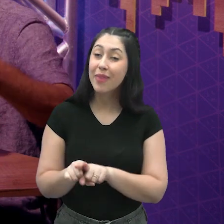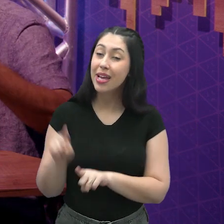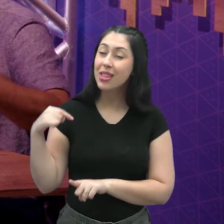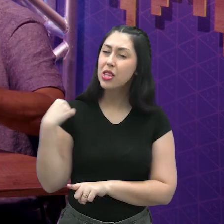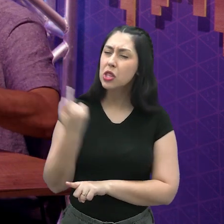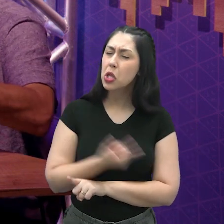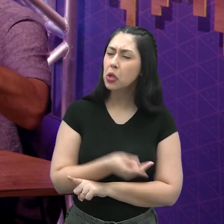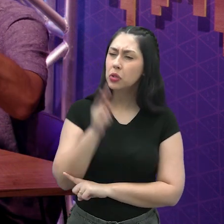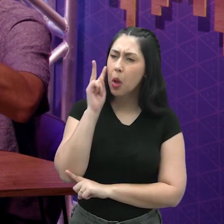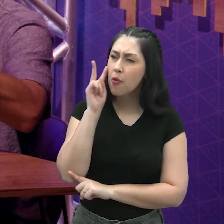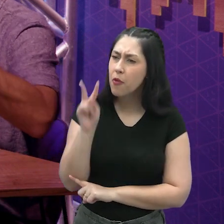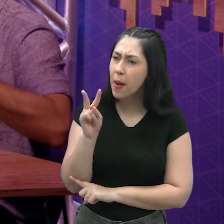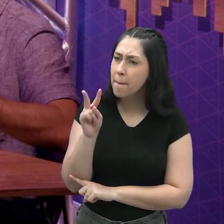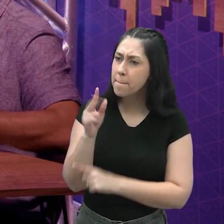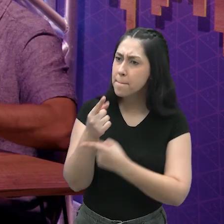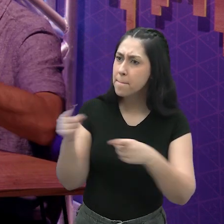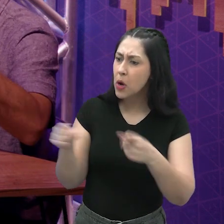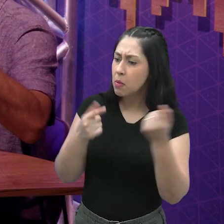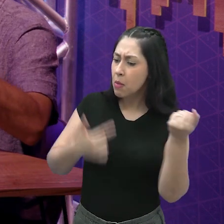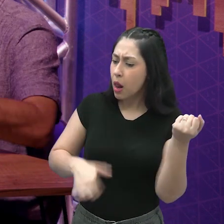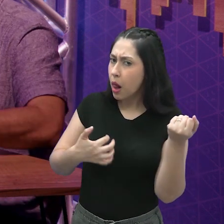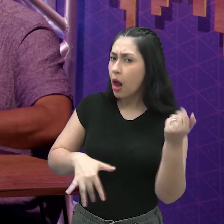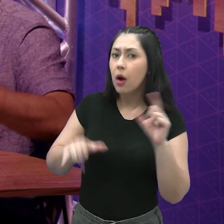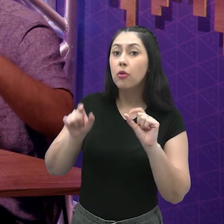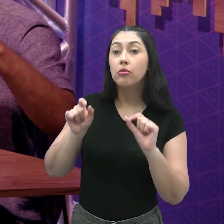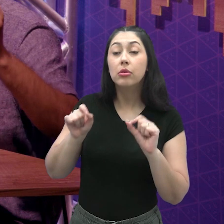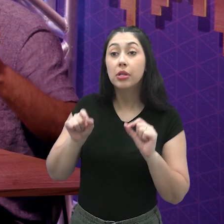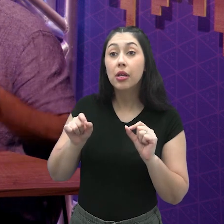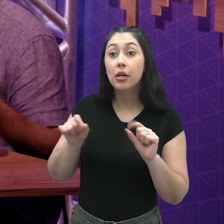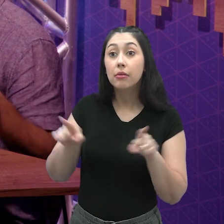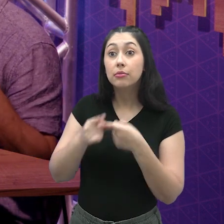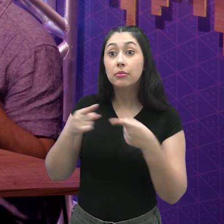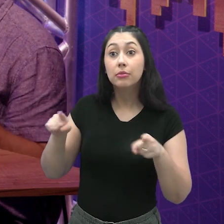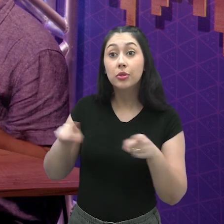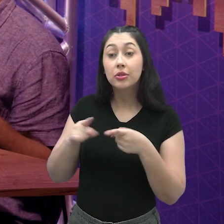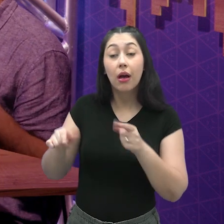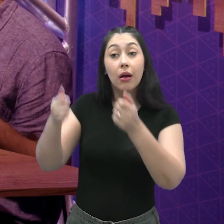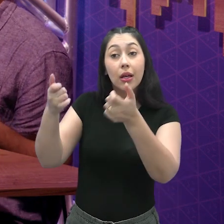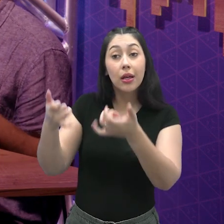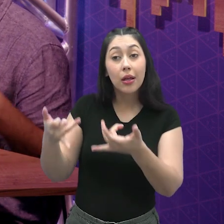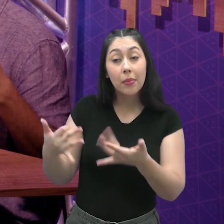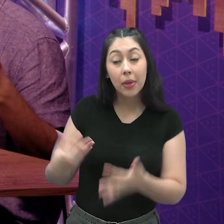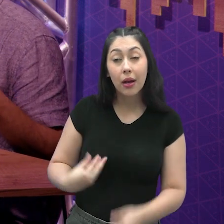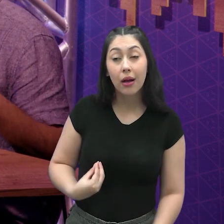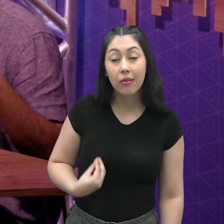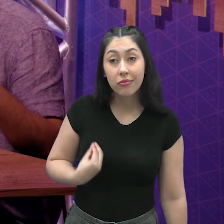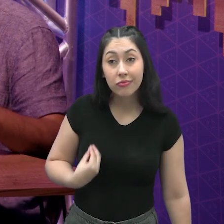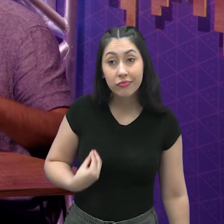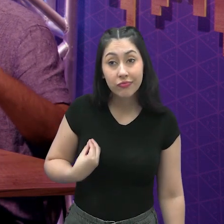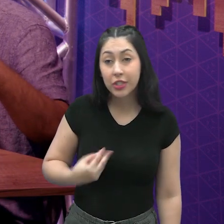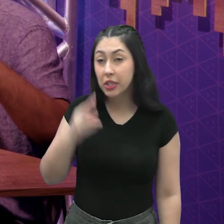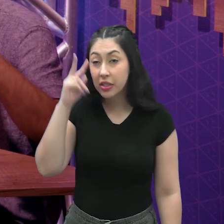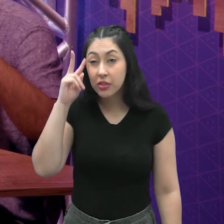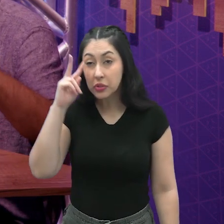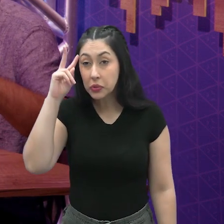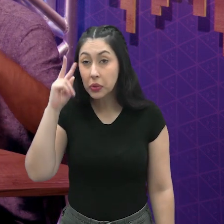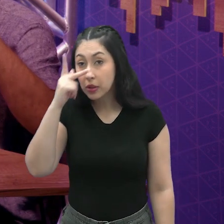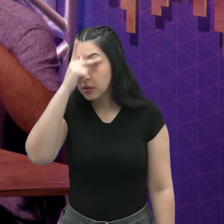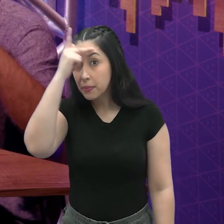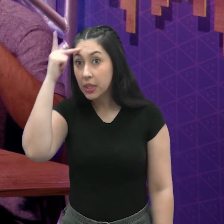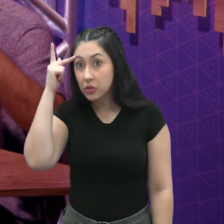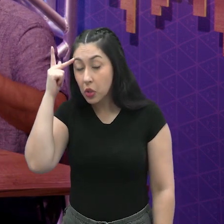que a gente entende como música sertaneja? A música que conta a realidade, né, ou causos